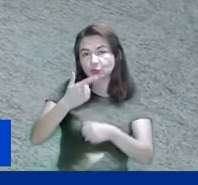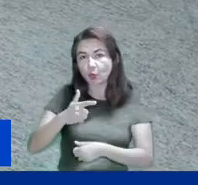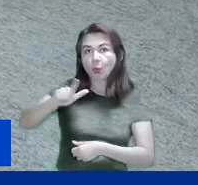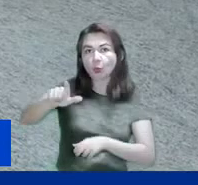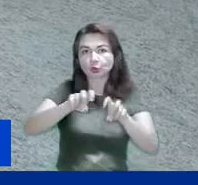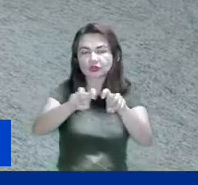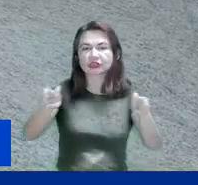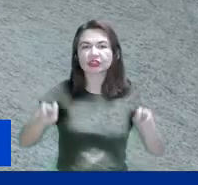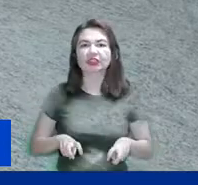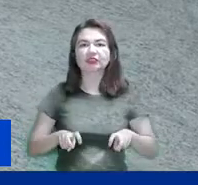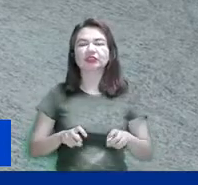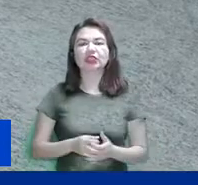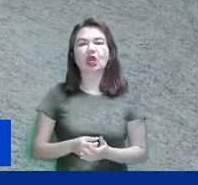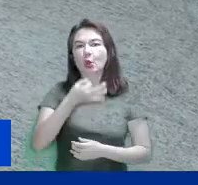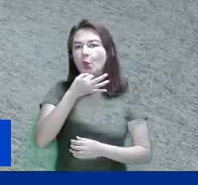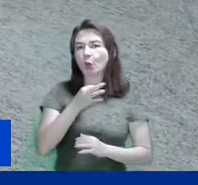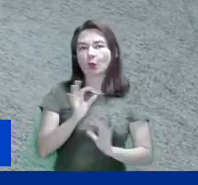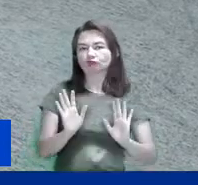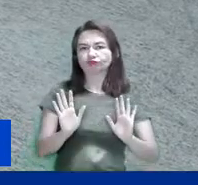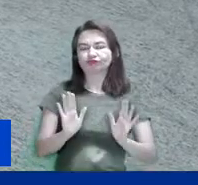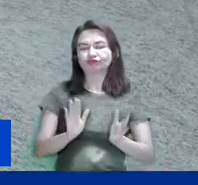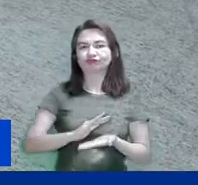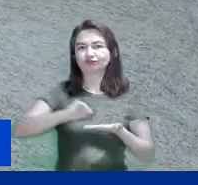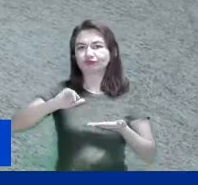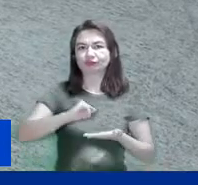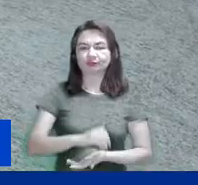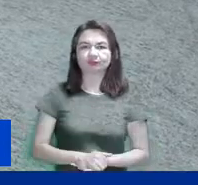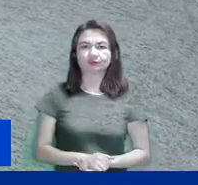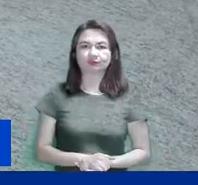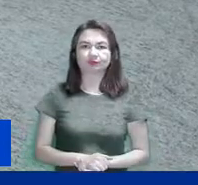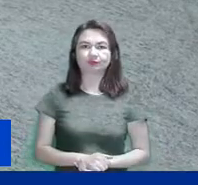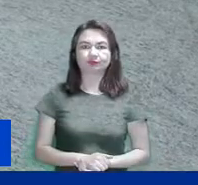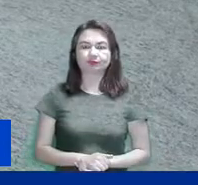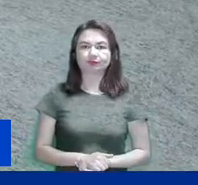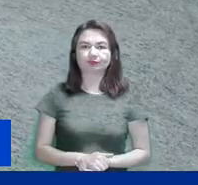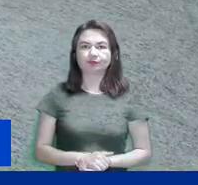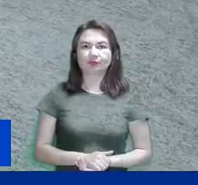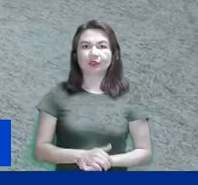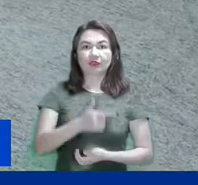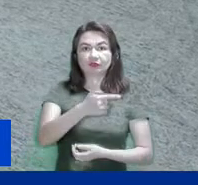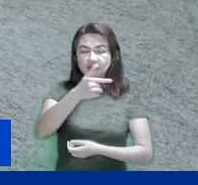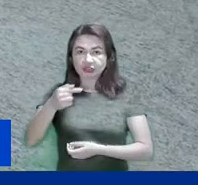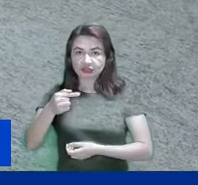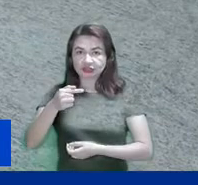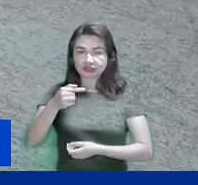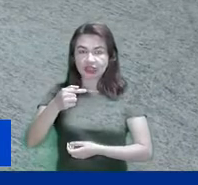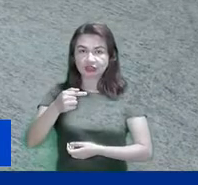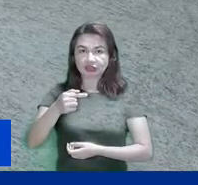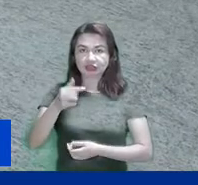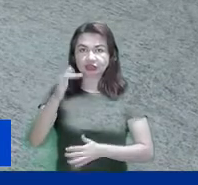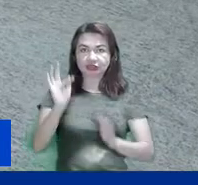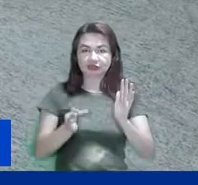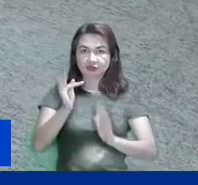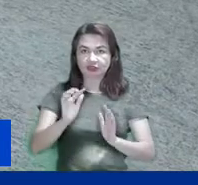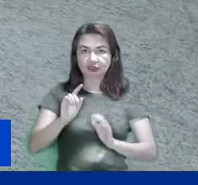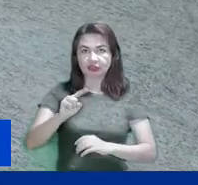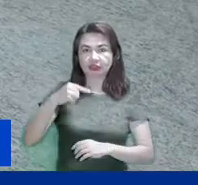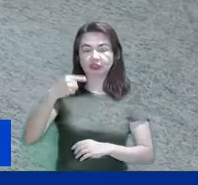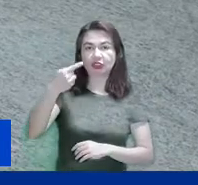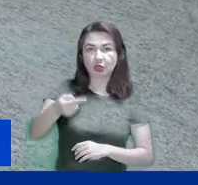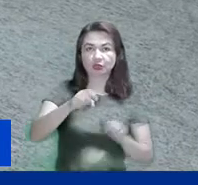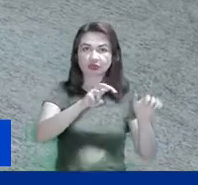retiramos a sugestão. 27 de março. 27 de fevereiro agora, na próxima sessão.